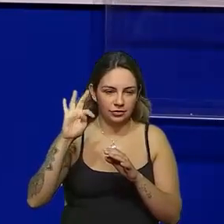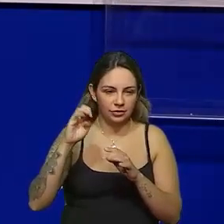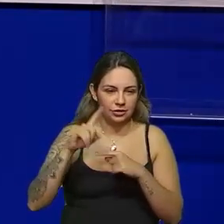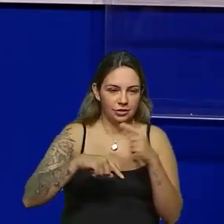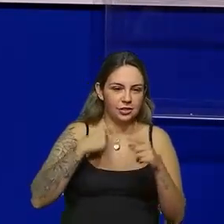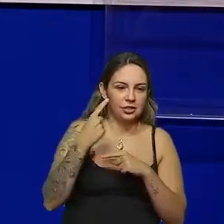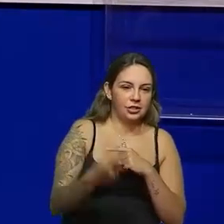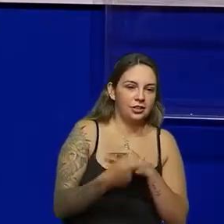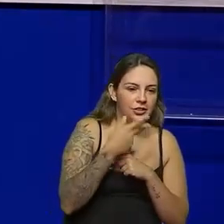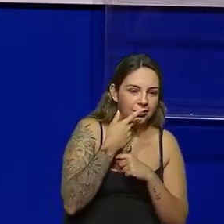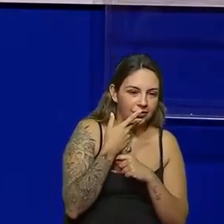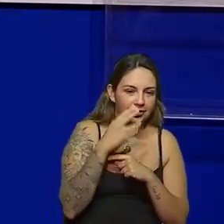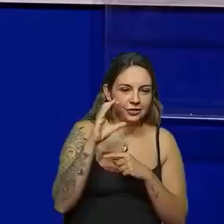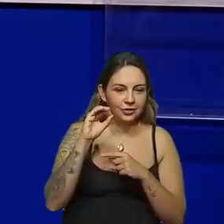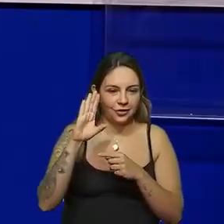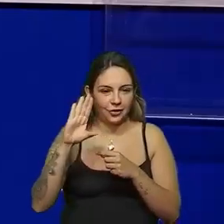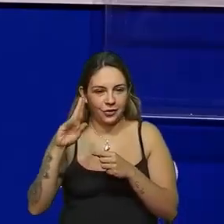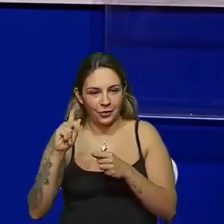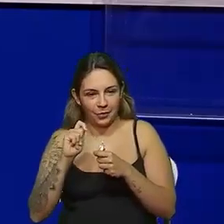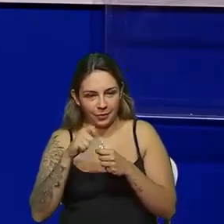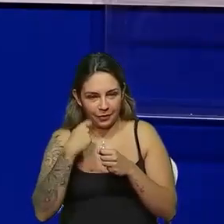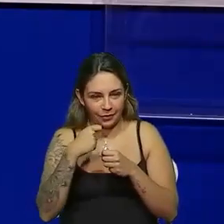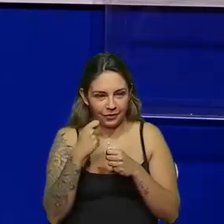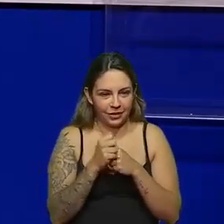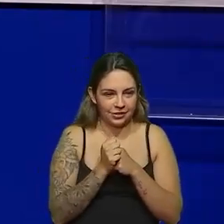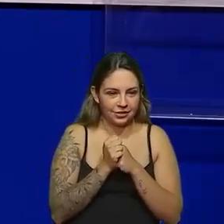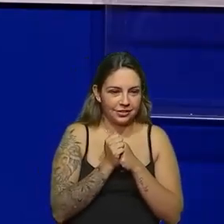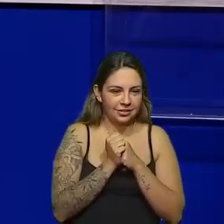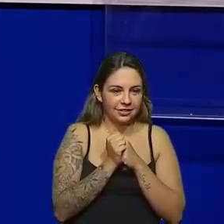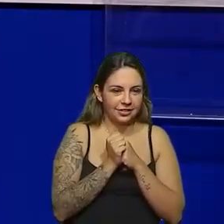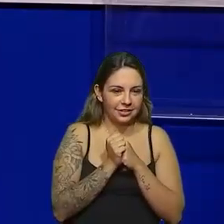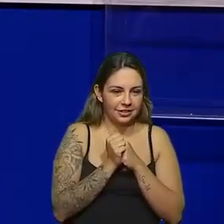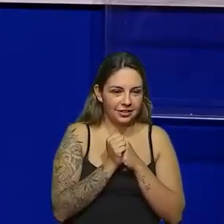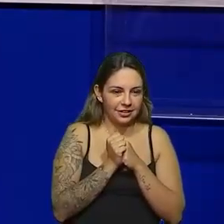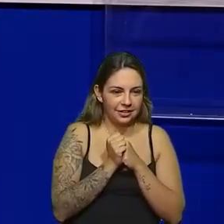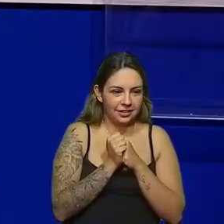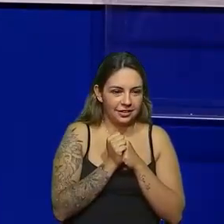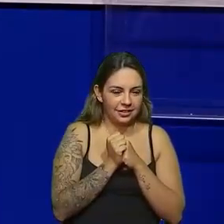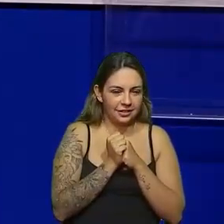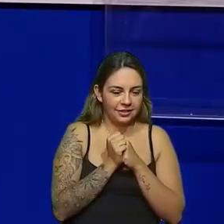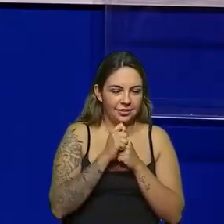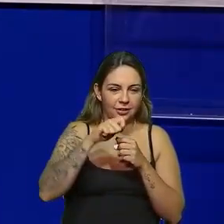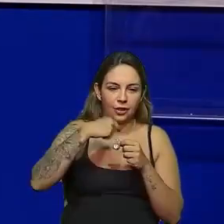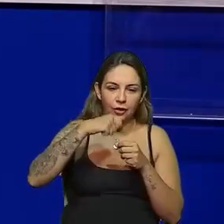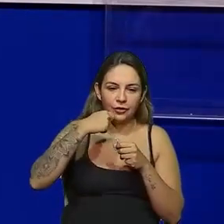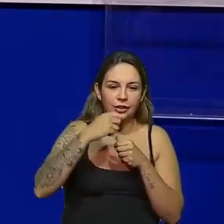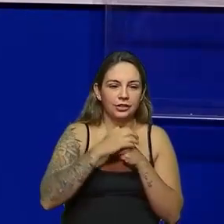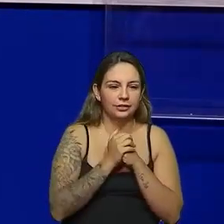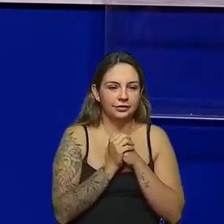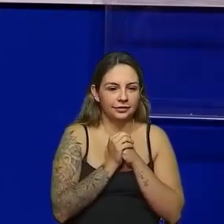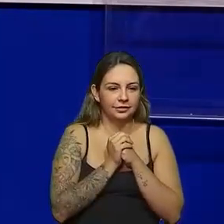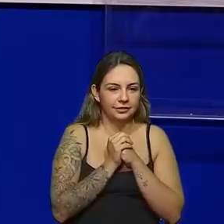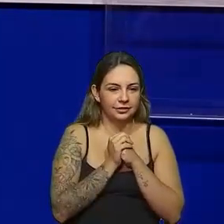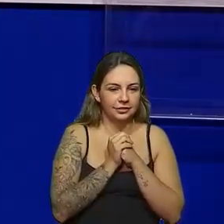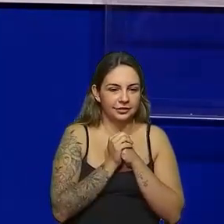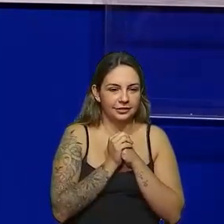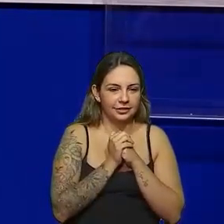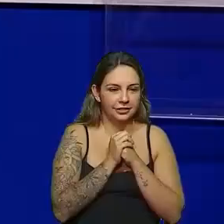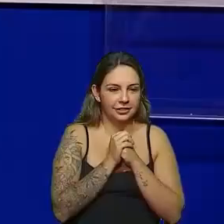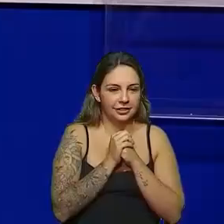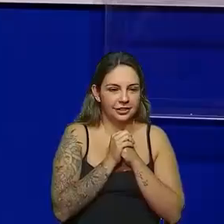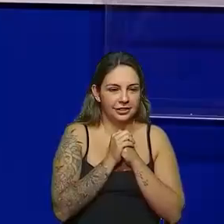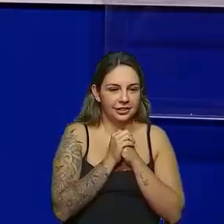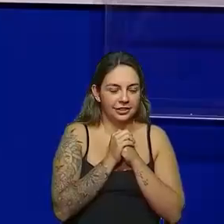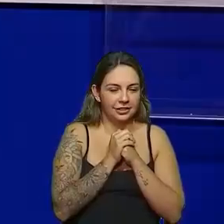Aí depois falou de copo de sorvete, fundo do copo de sorvete, a infância ali sendo um fundo de copo de sorvete. Foi o Alexandre. O